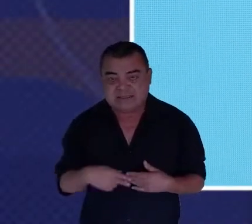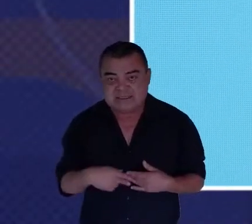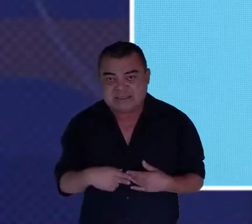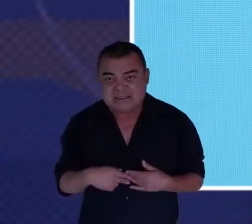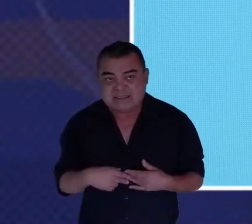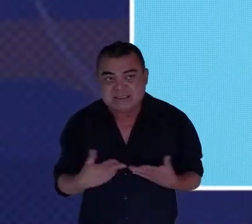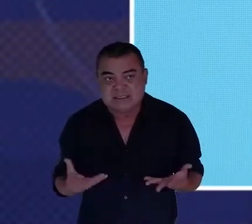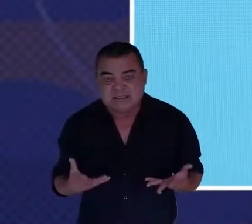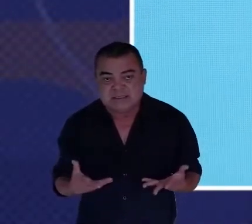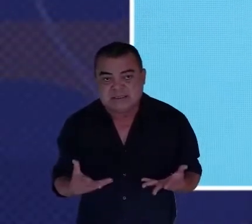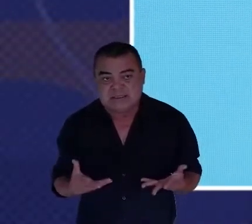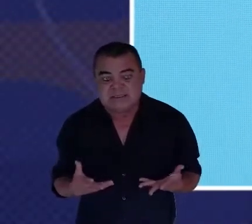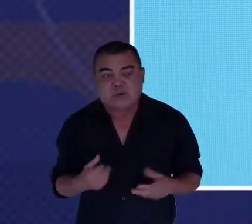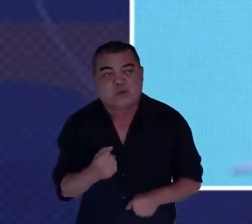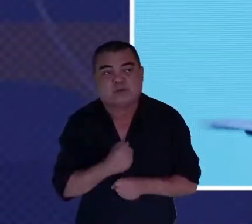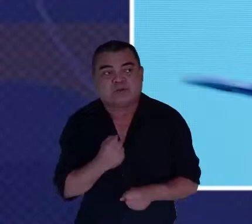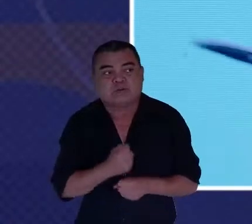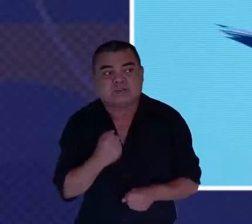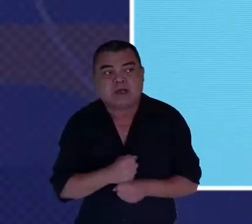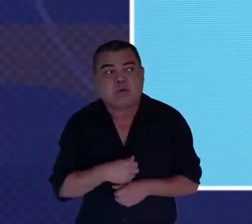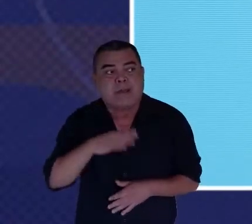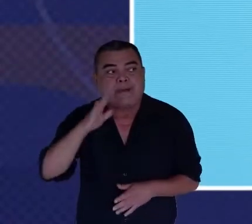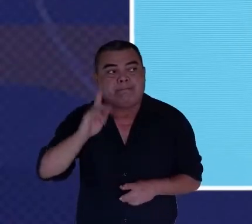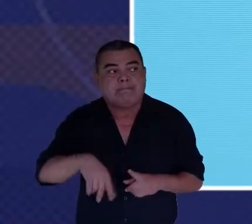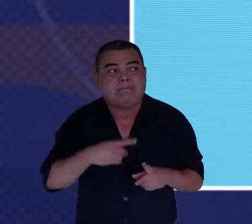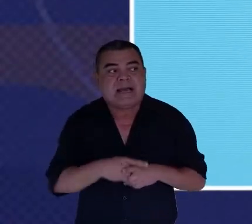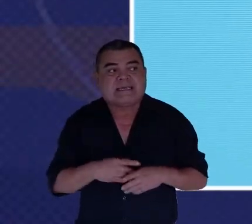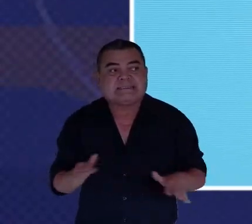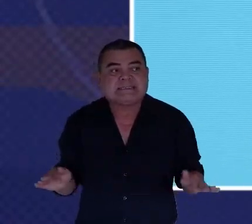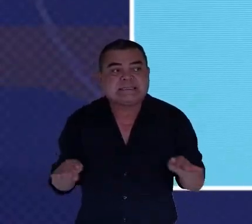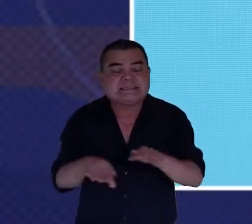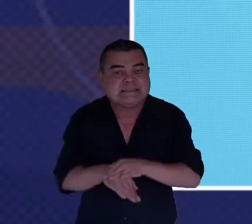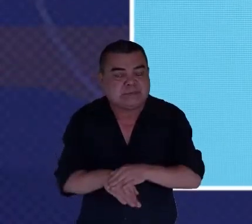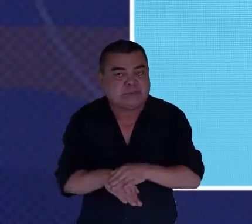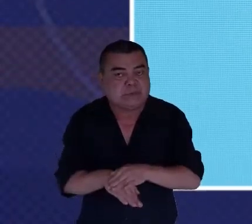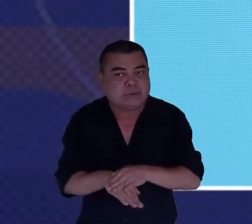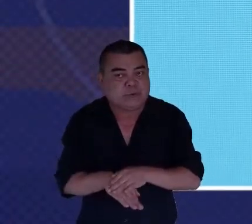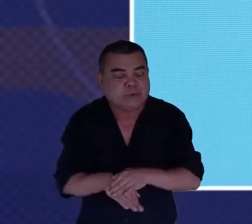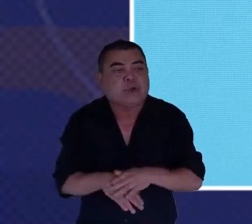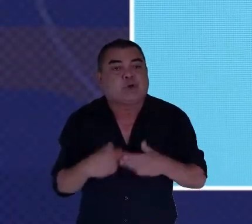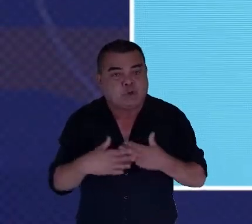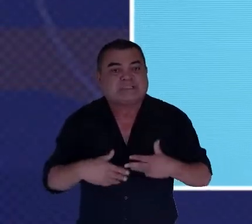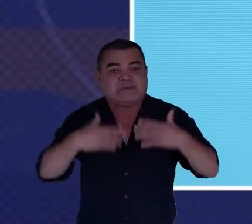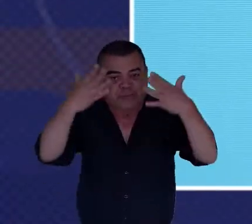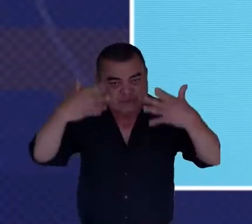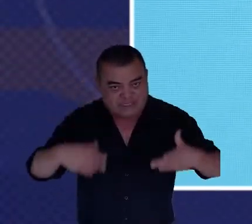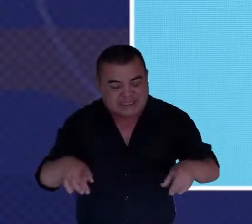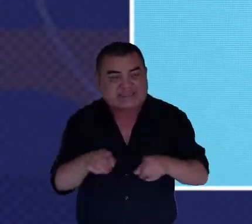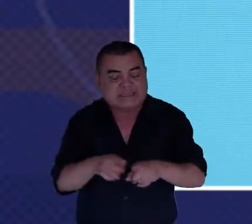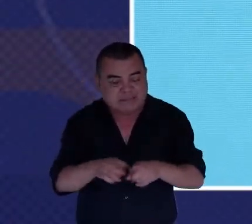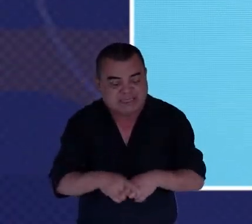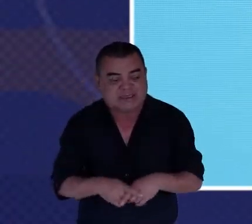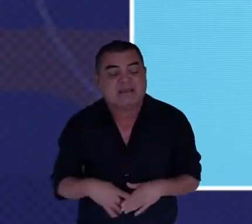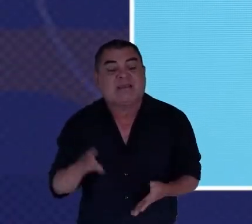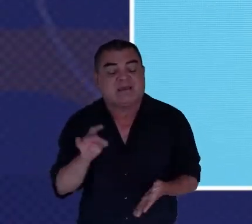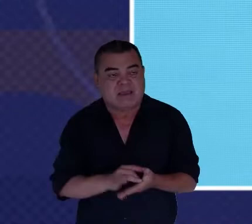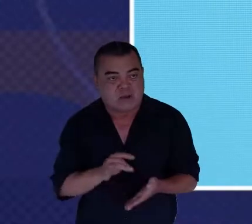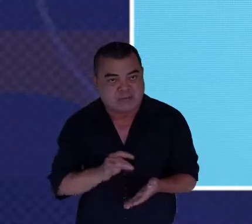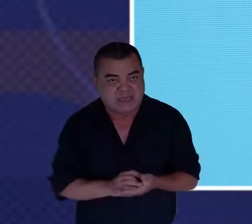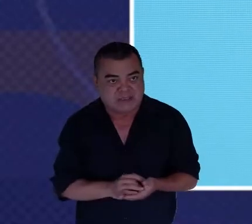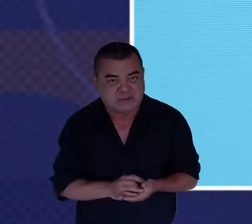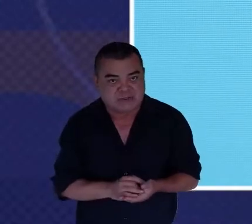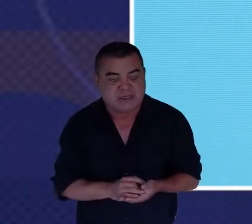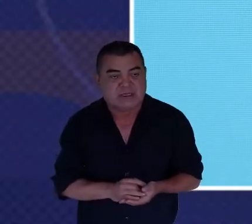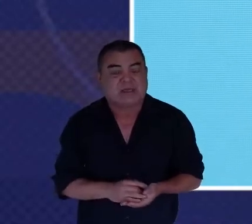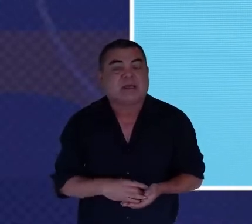restrições a uma construção seja mais acessível coisa que foi dito também do painel de hoje realmente oferta